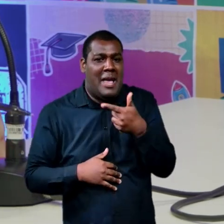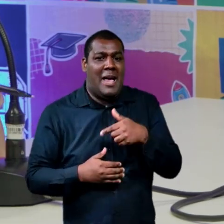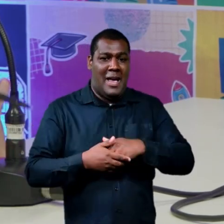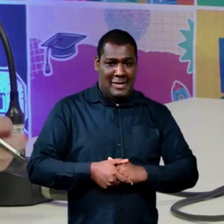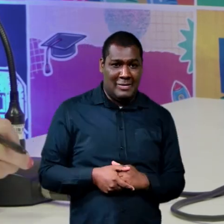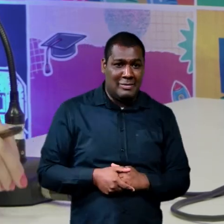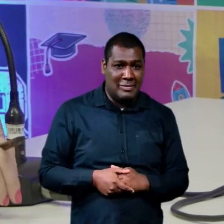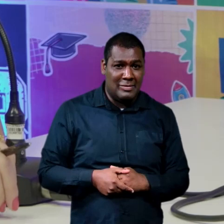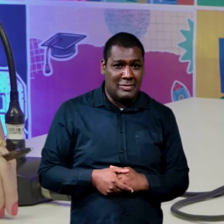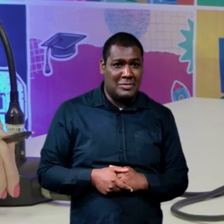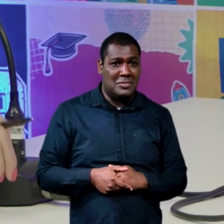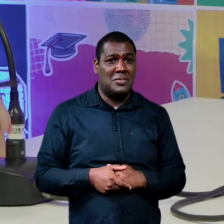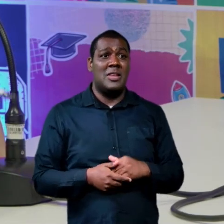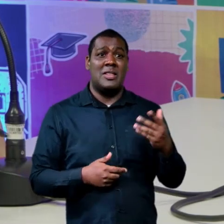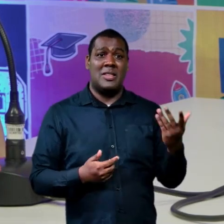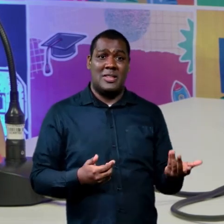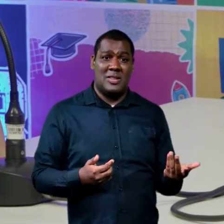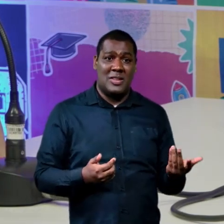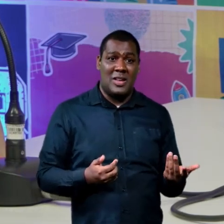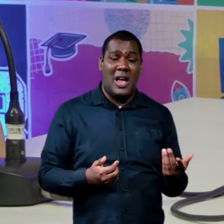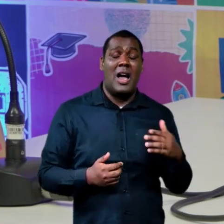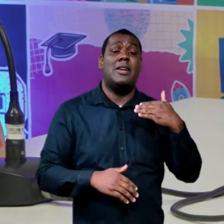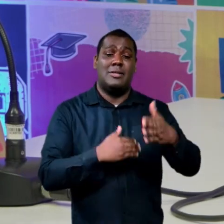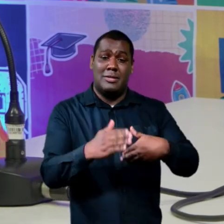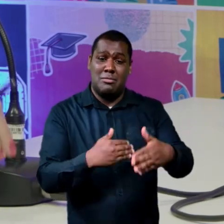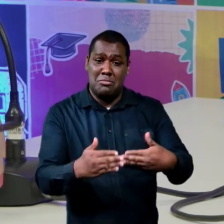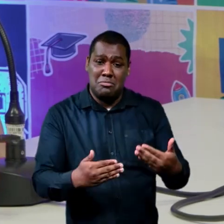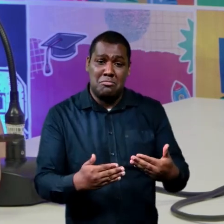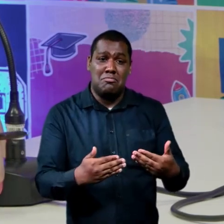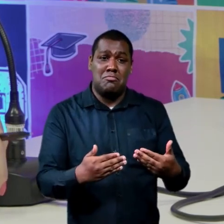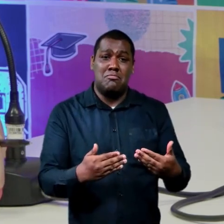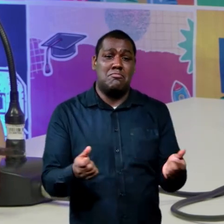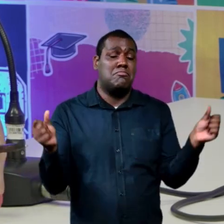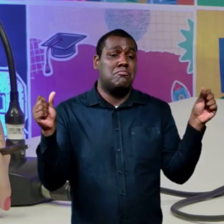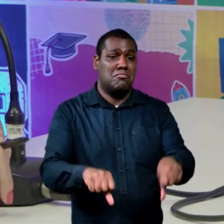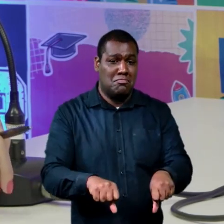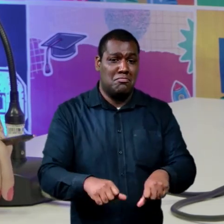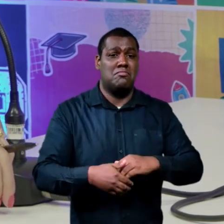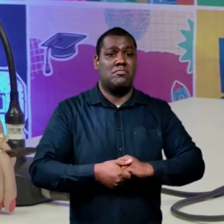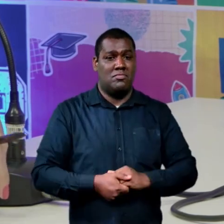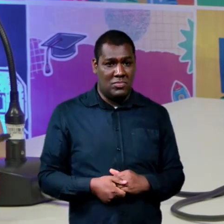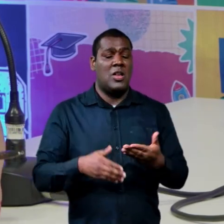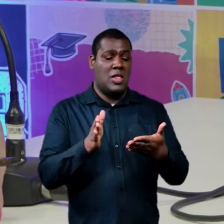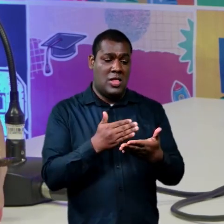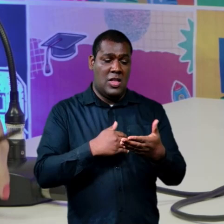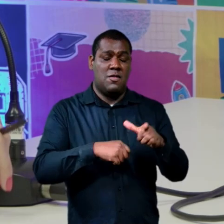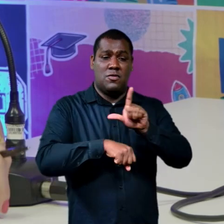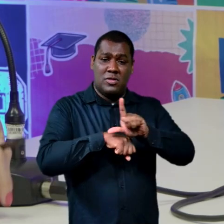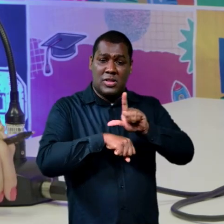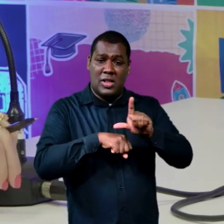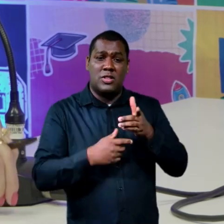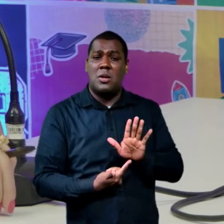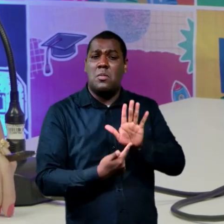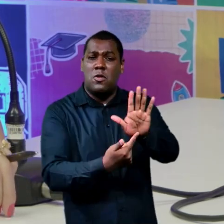se produz ali uma intervenção, tende a se agravar ao longo do tempo, né? Então, esse Guia Lilás, ele faz uma distinção entre